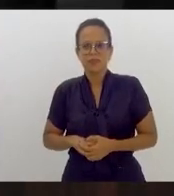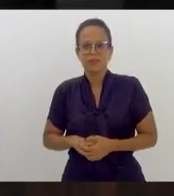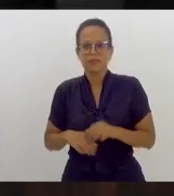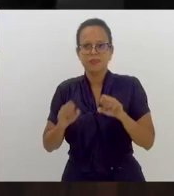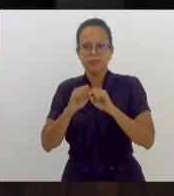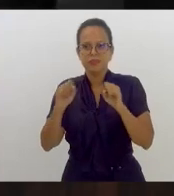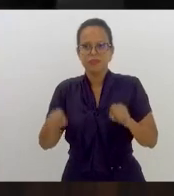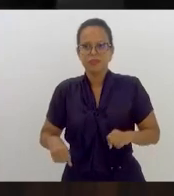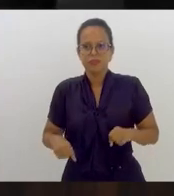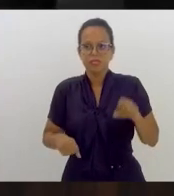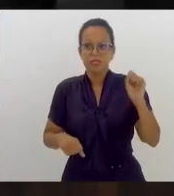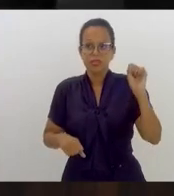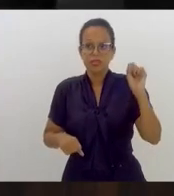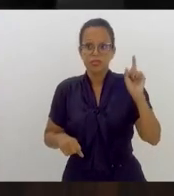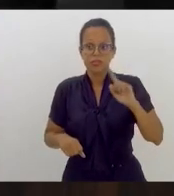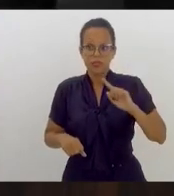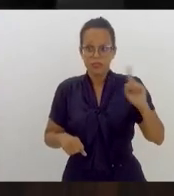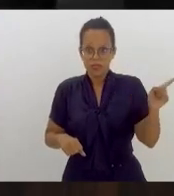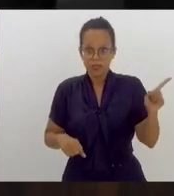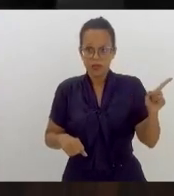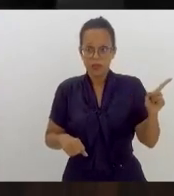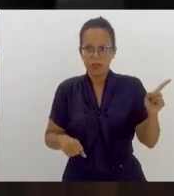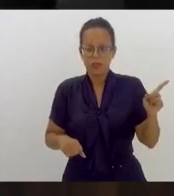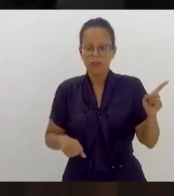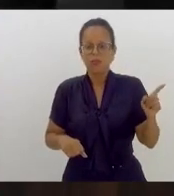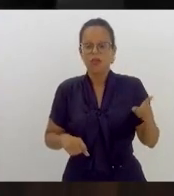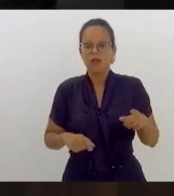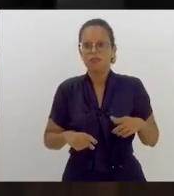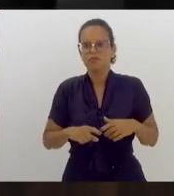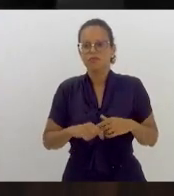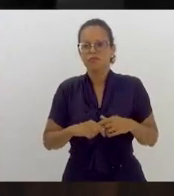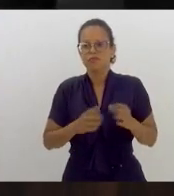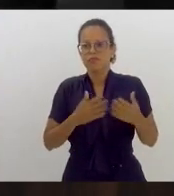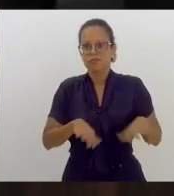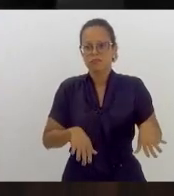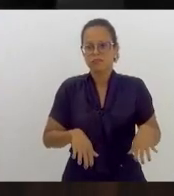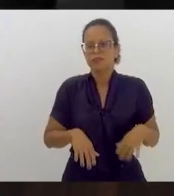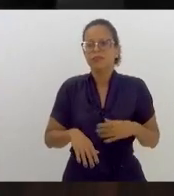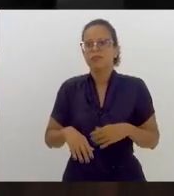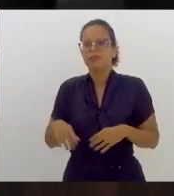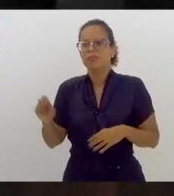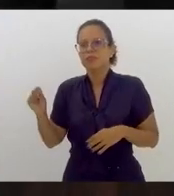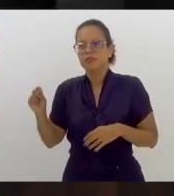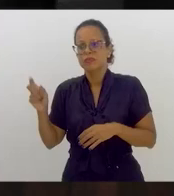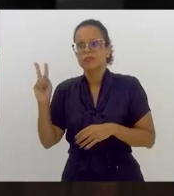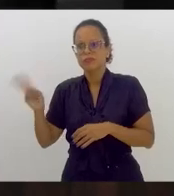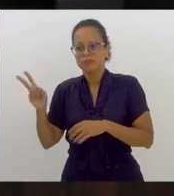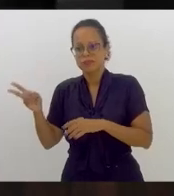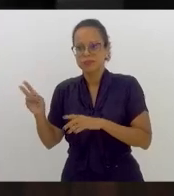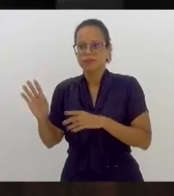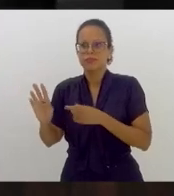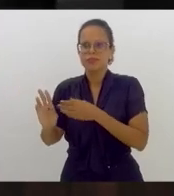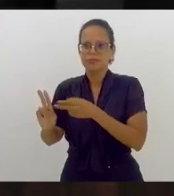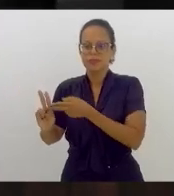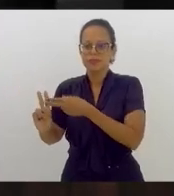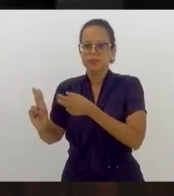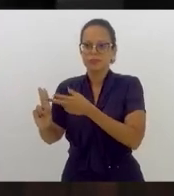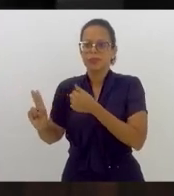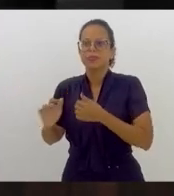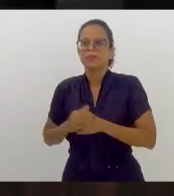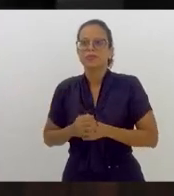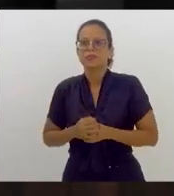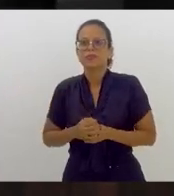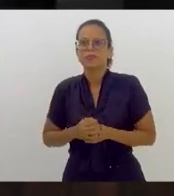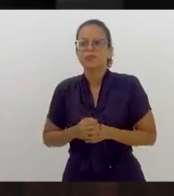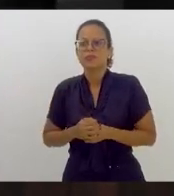Votando não, mantenho o veto e rejeito o projeto. Esse é o acordo pela manutenção. Ok? Então